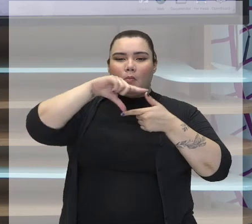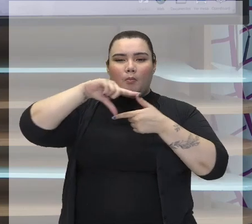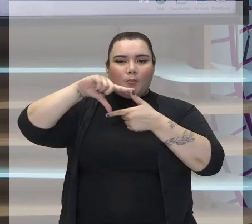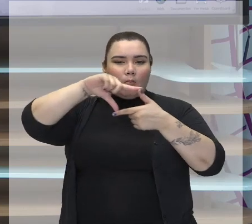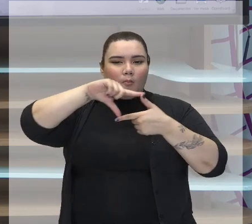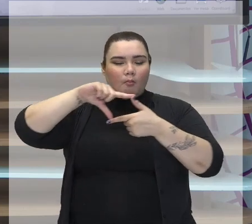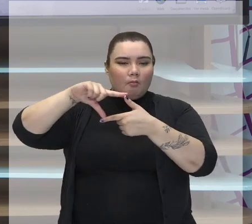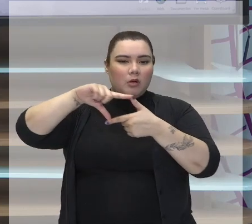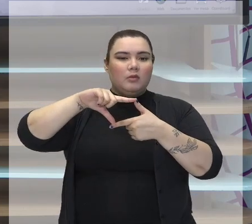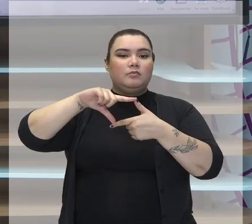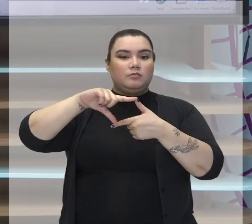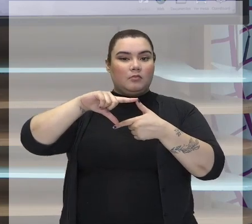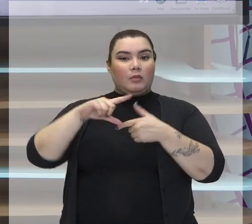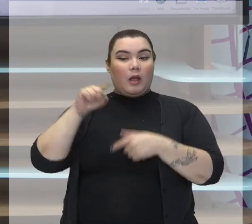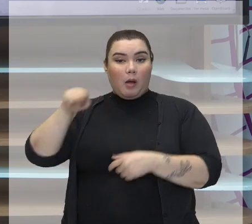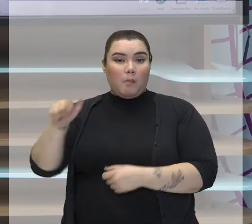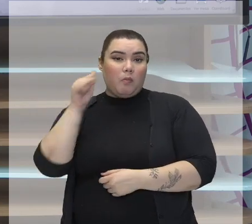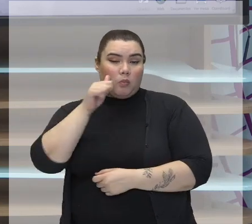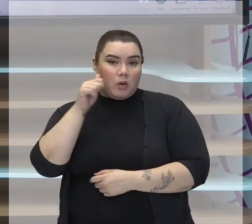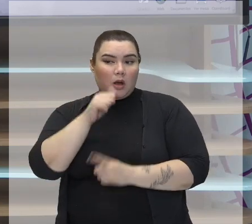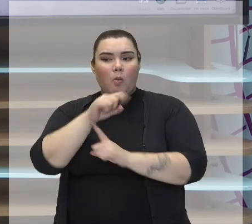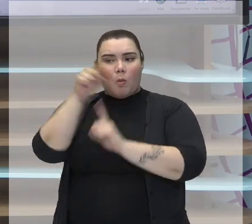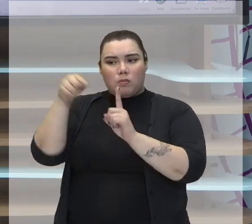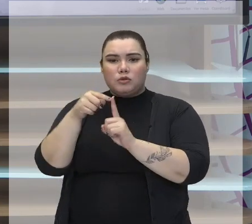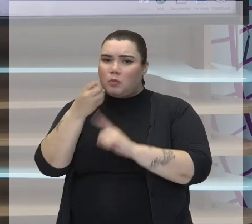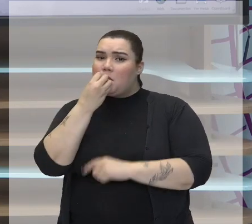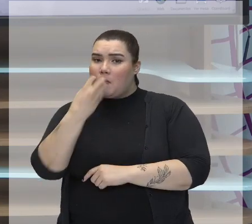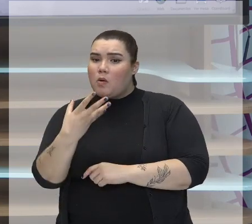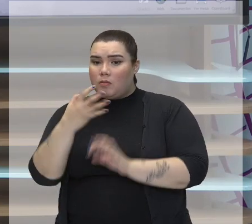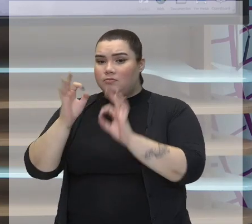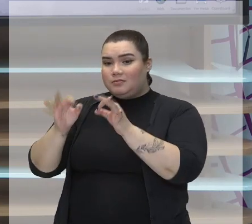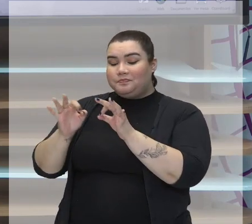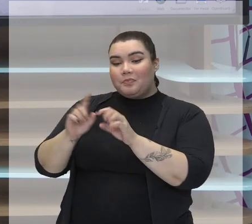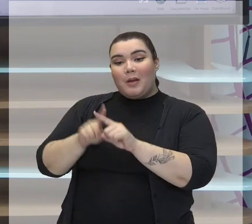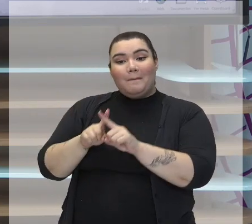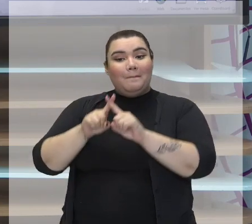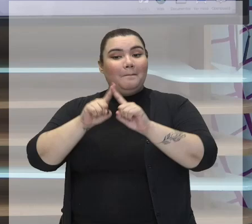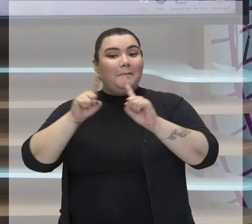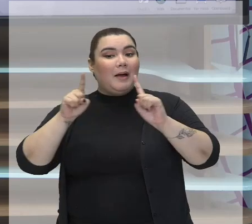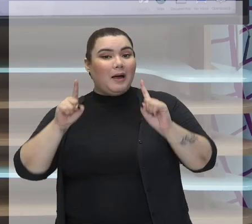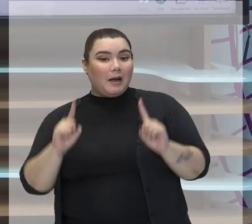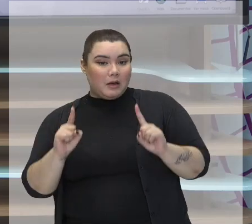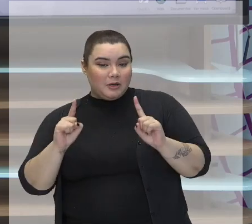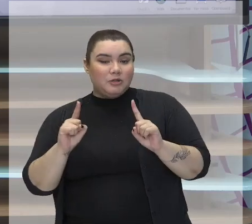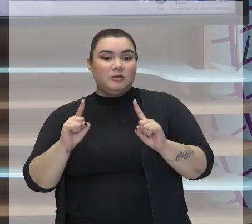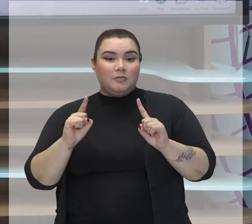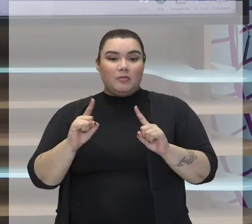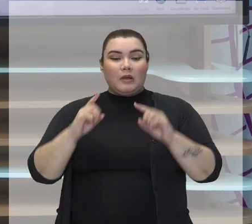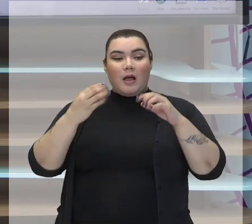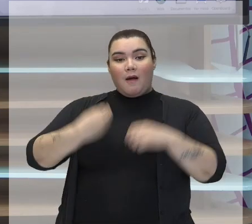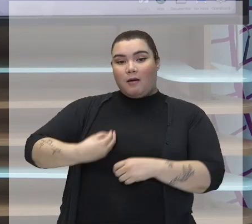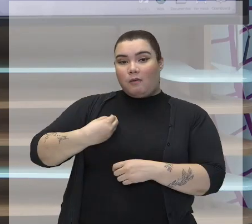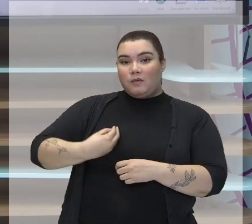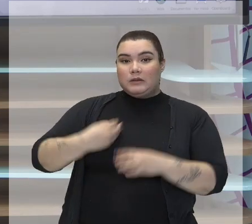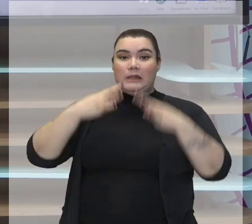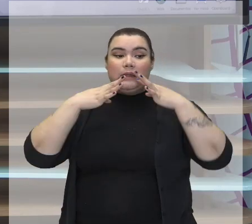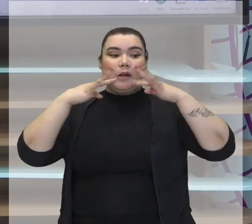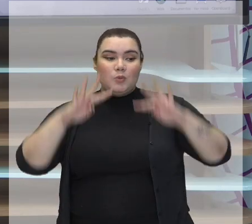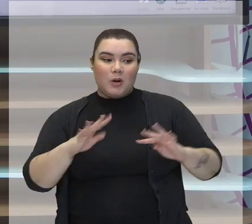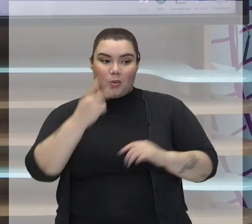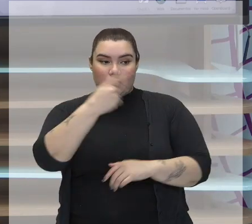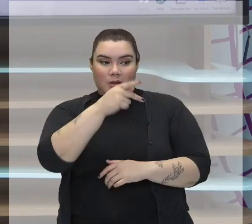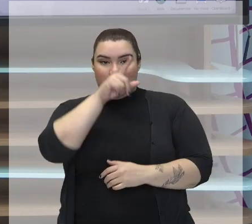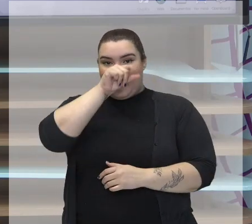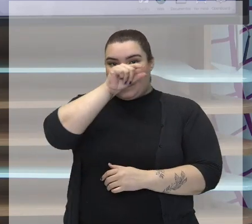Sacha foi boa, porém, contudo, todavia, esse pardalzinho, ele nasceu para ser